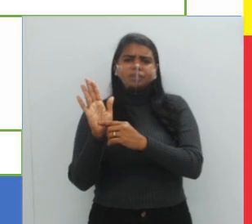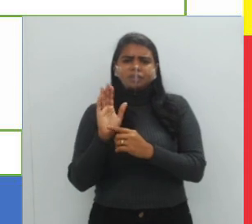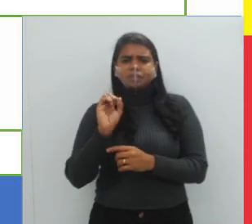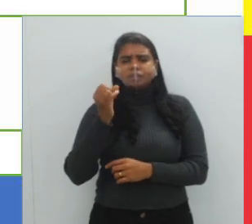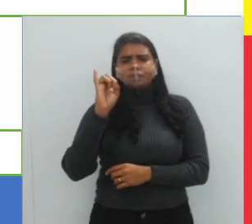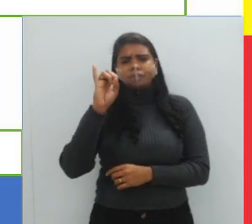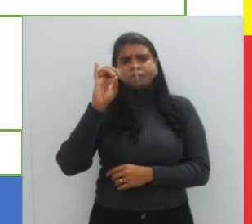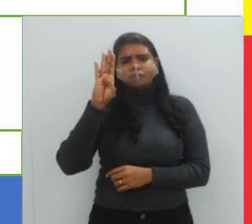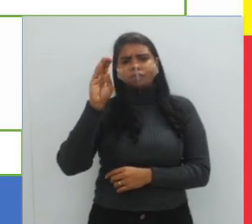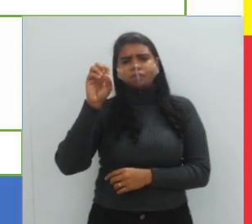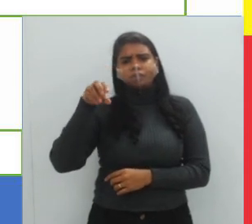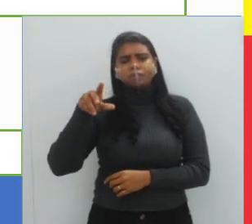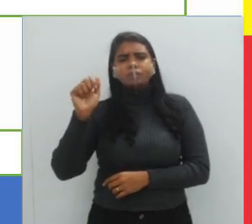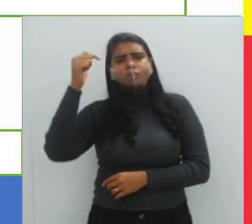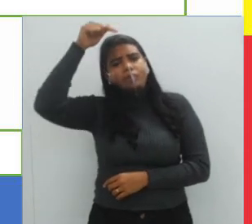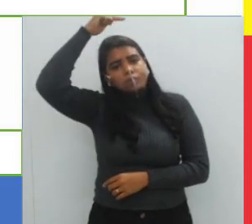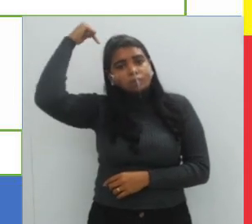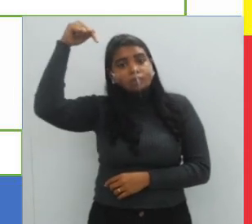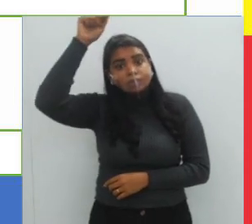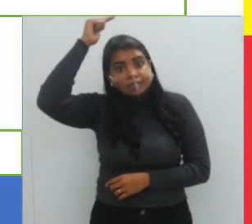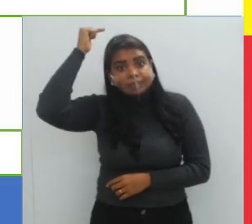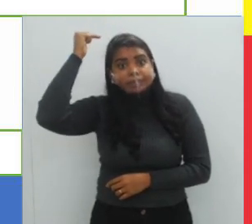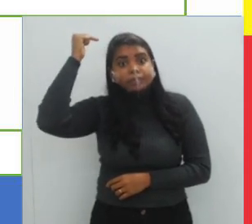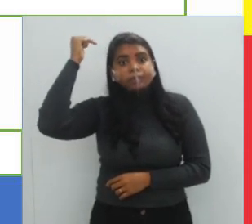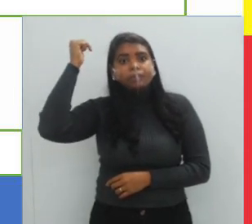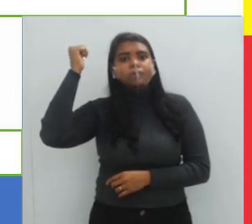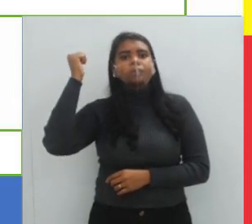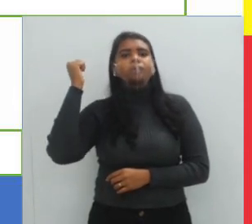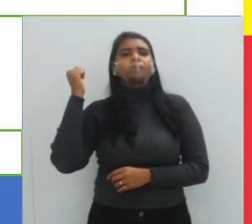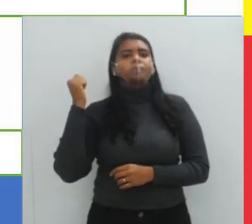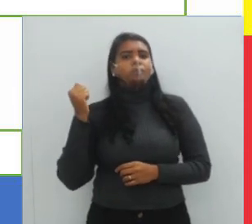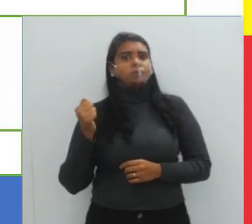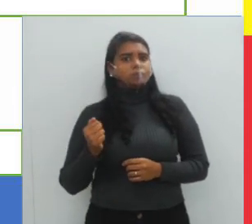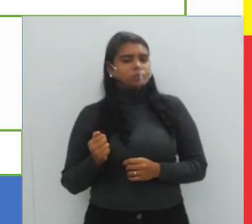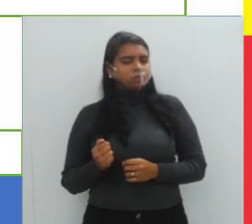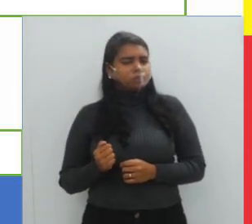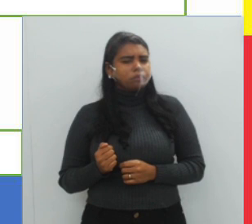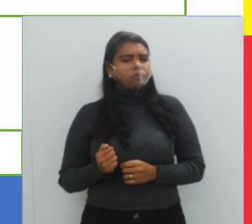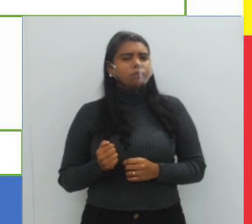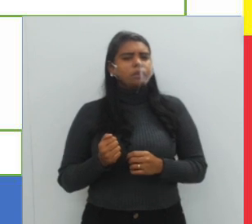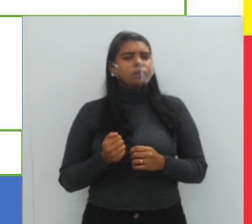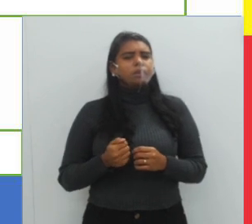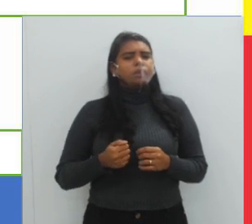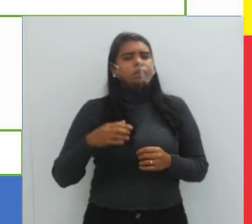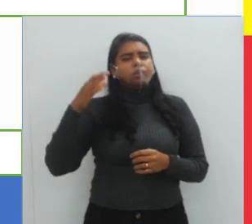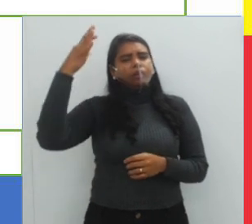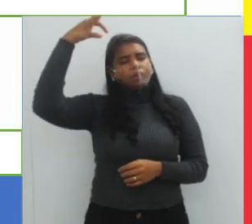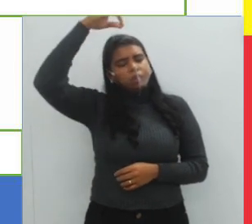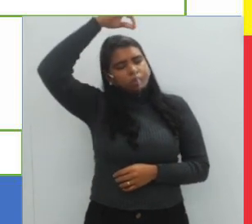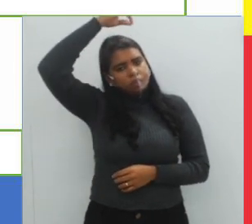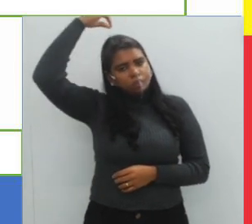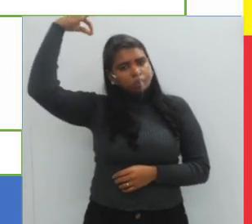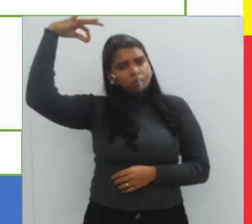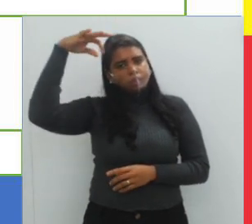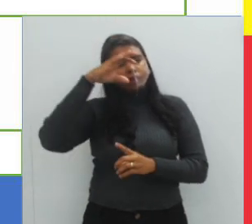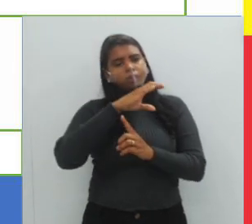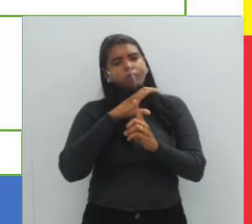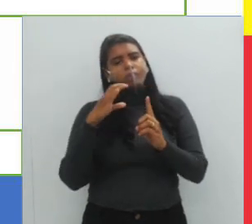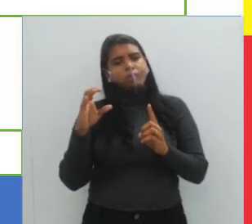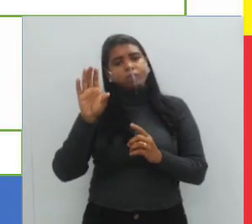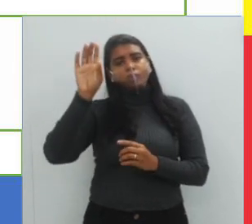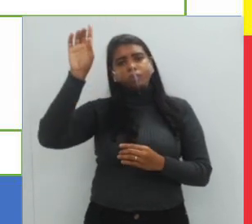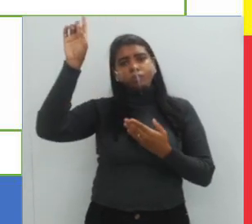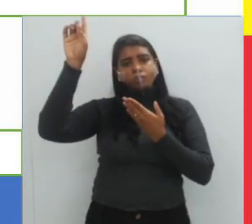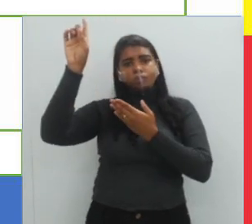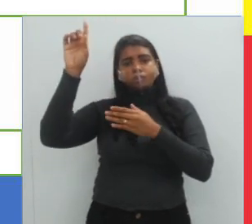muitas vezes considerados santos ou sagrados se utilizados para fins espirituais, como o culto